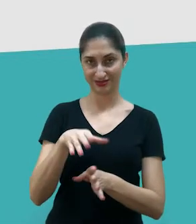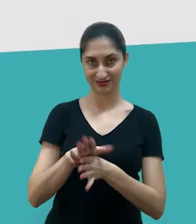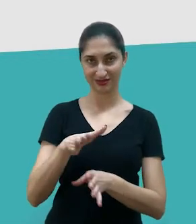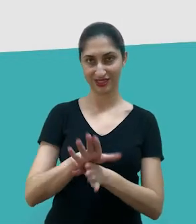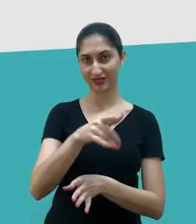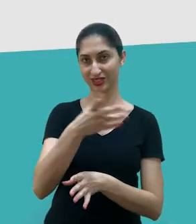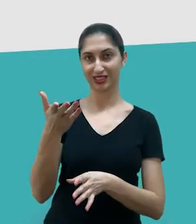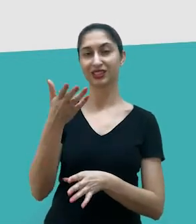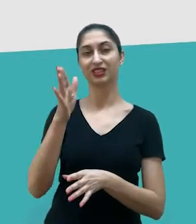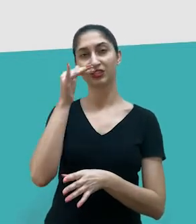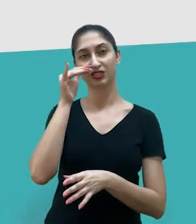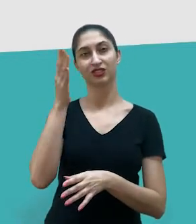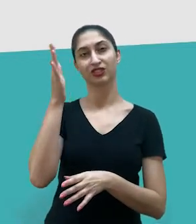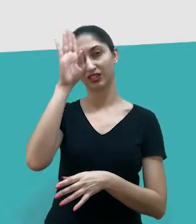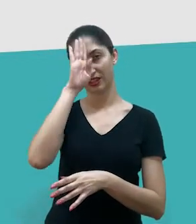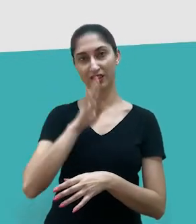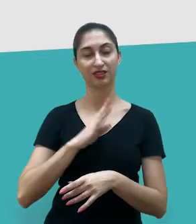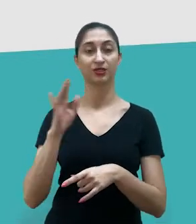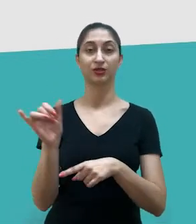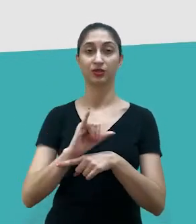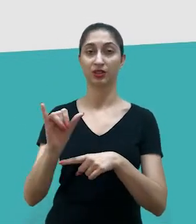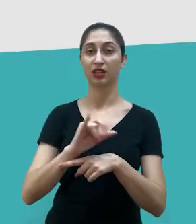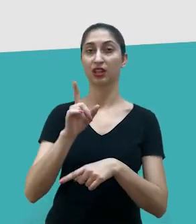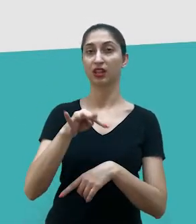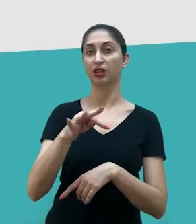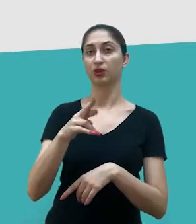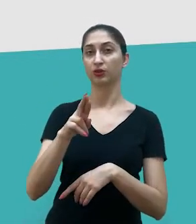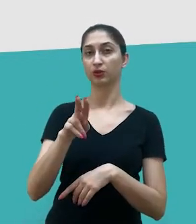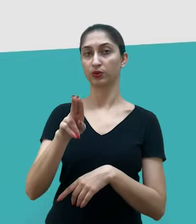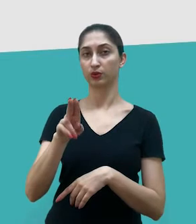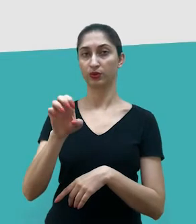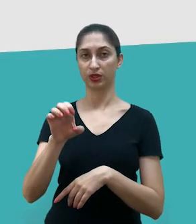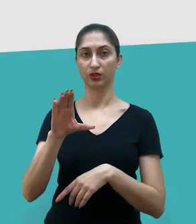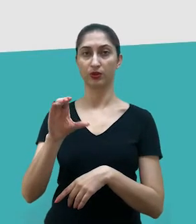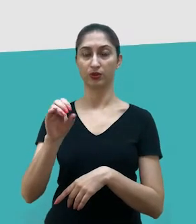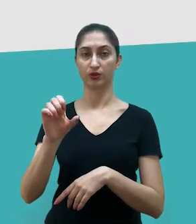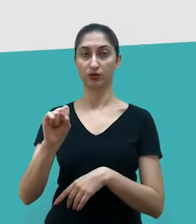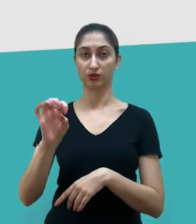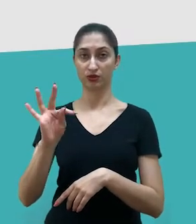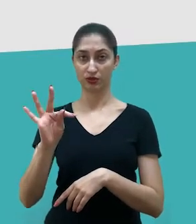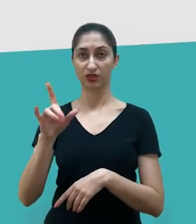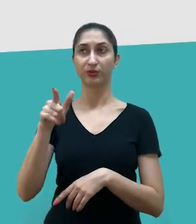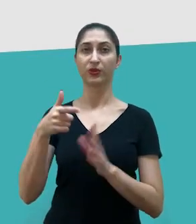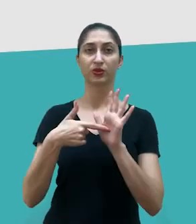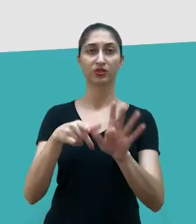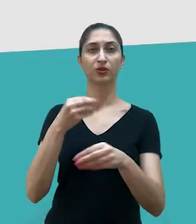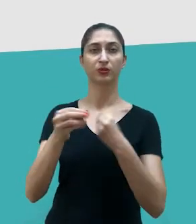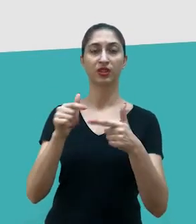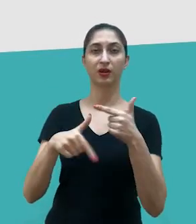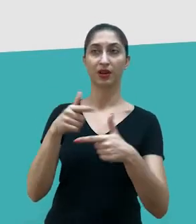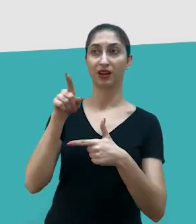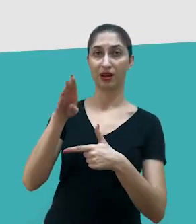de graça no YouTube, que é o True Cost, que mostra como o trabalho de Bangladesh, né,